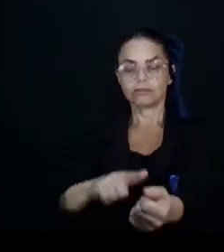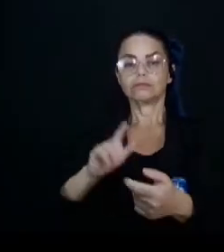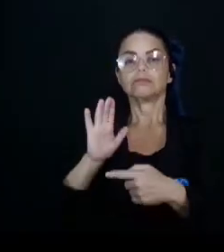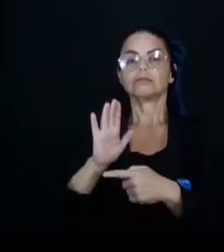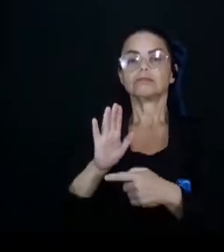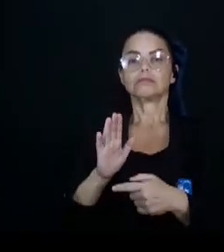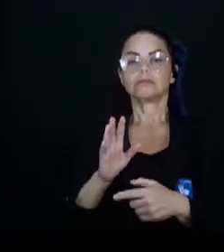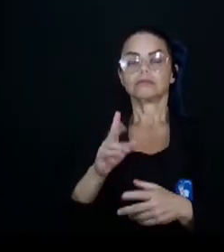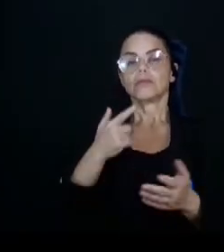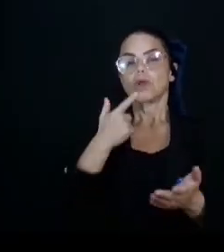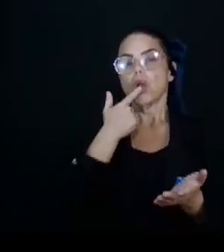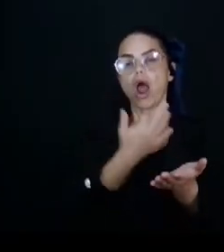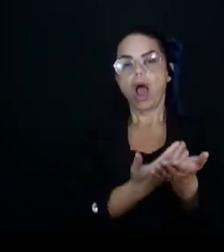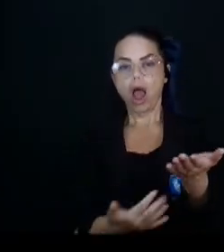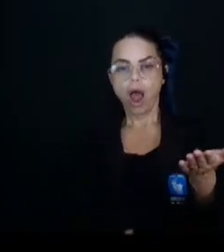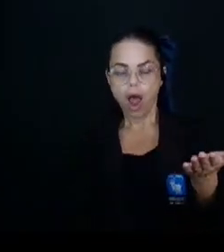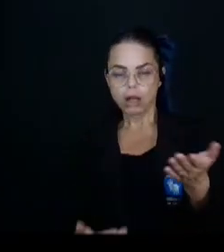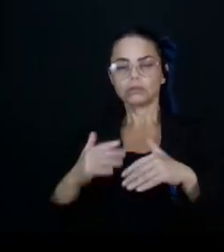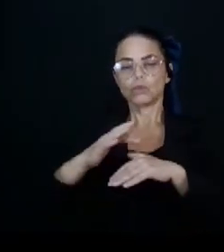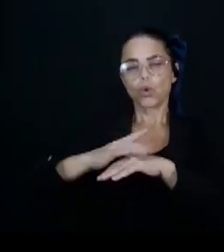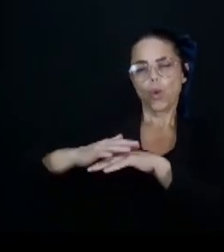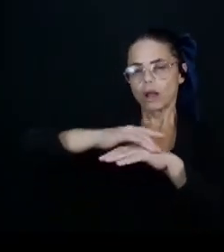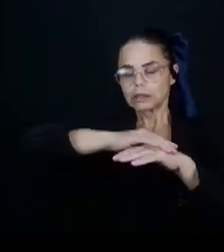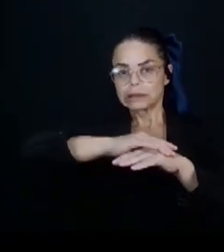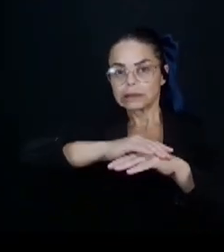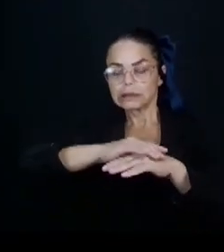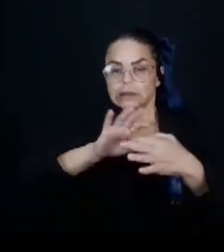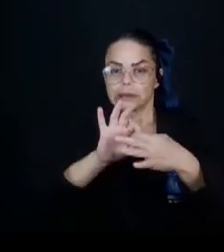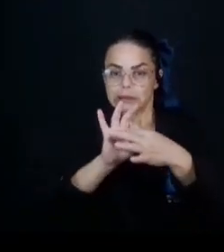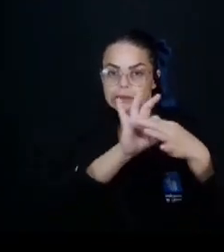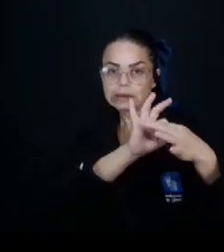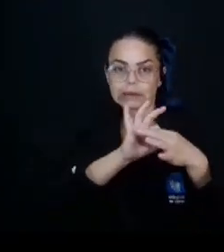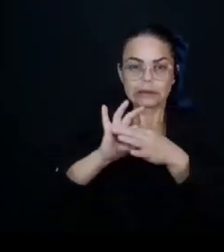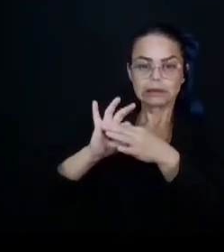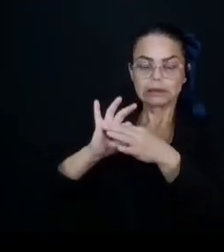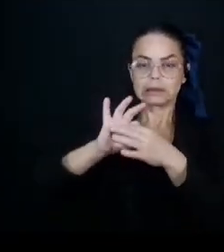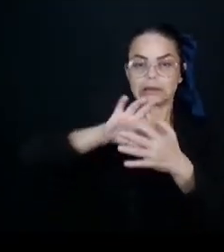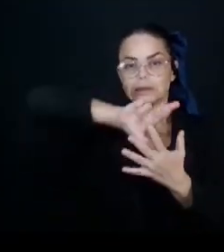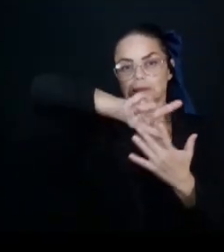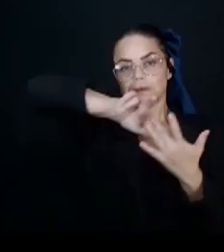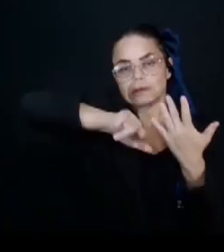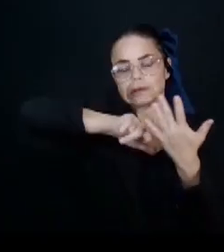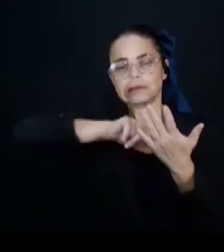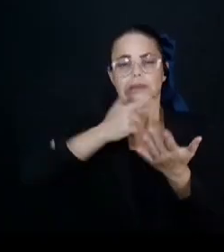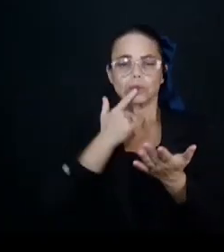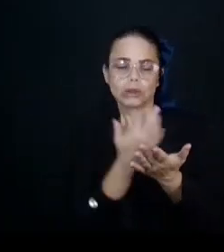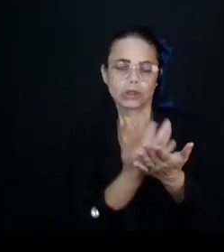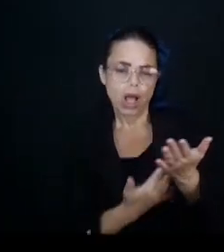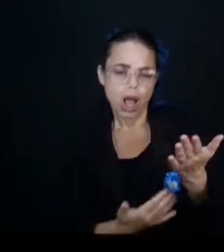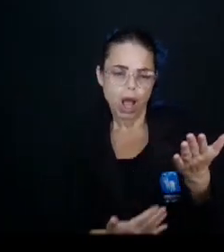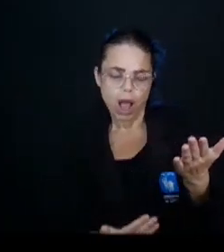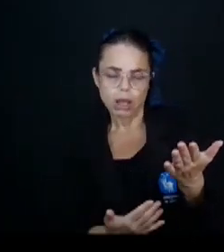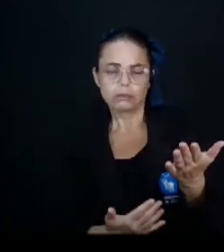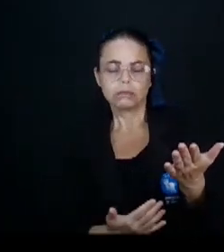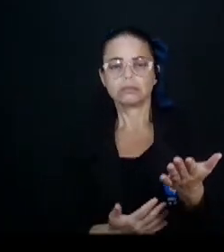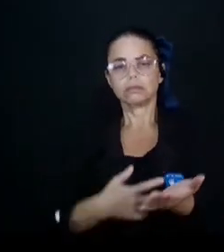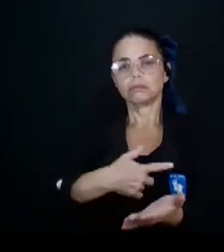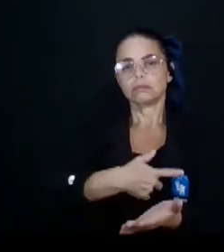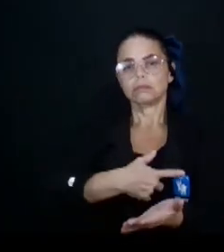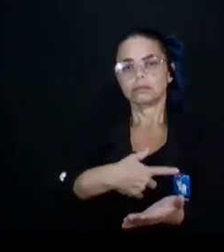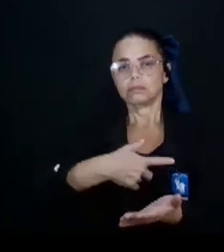Então, os sintomas, eles se associam a essas alterações no sangue. Então, o paciente ele pode manifestar